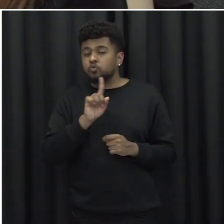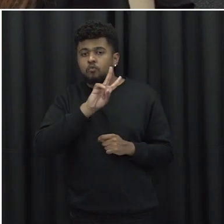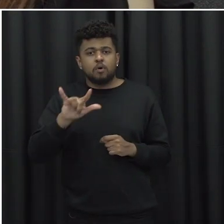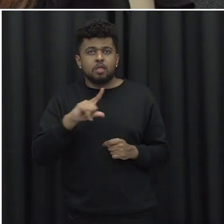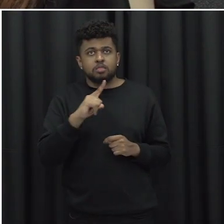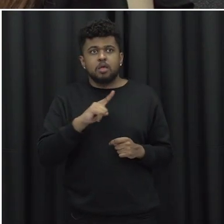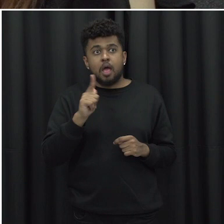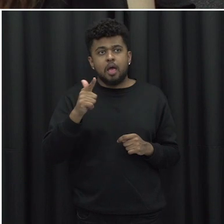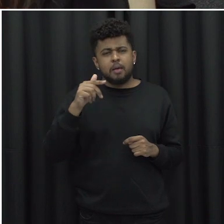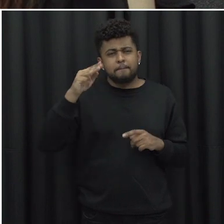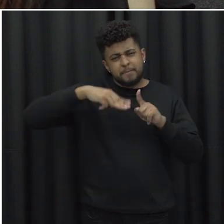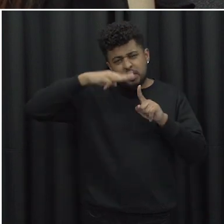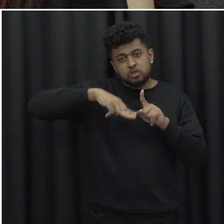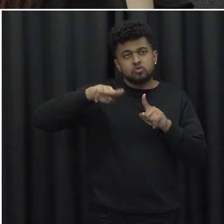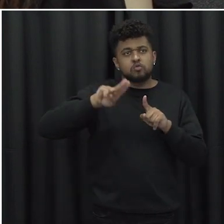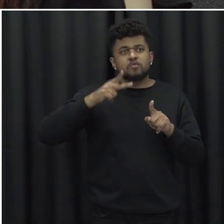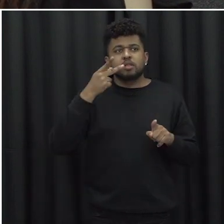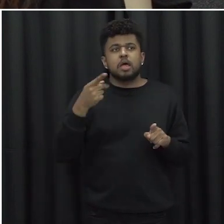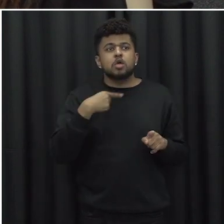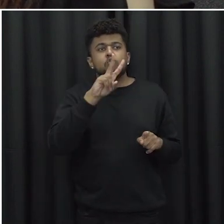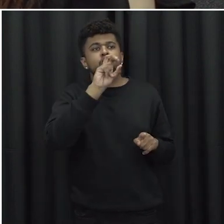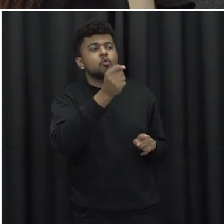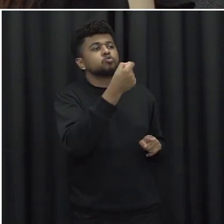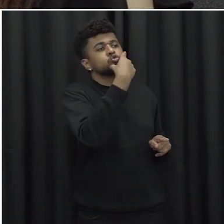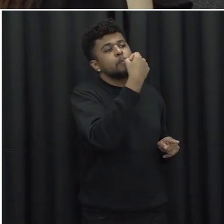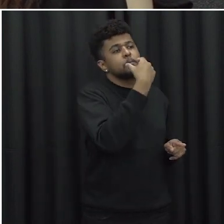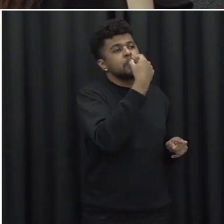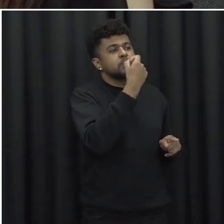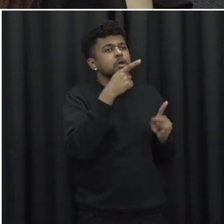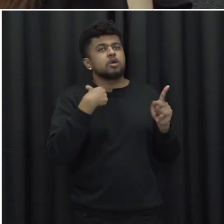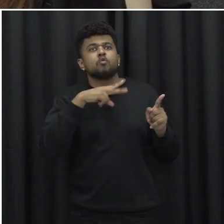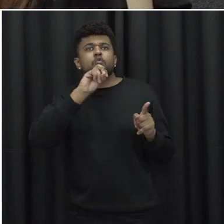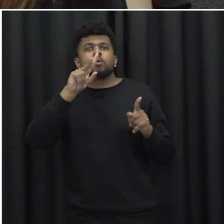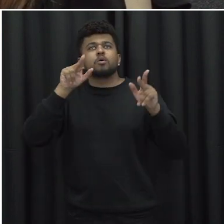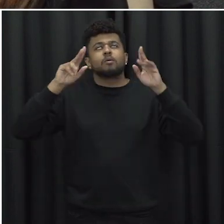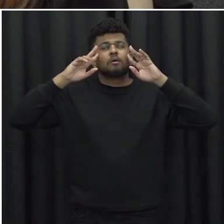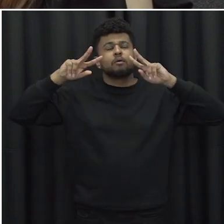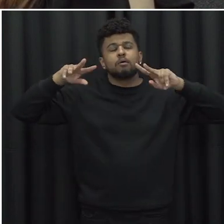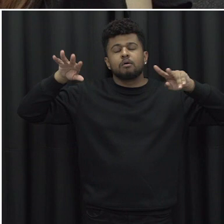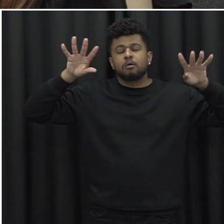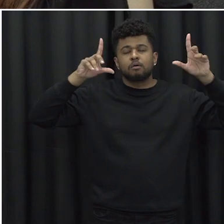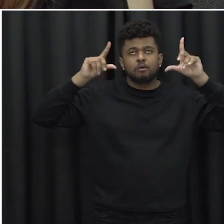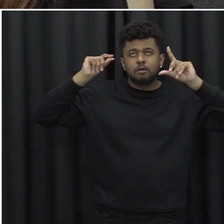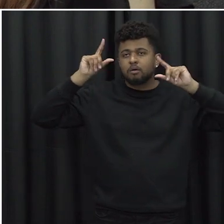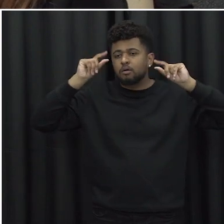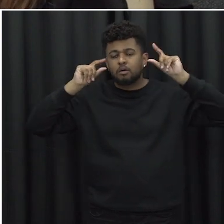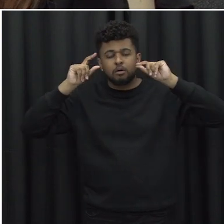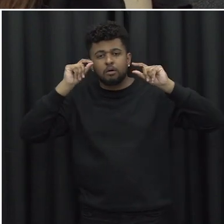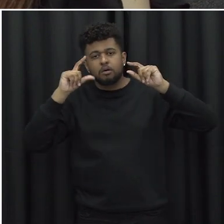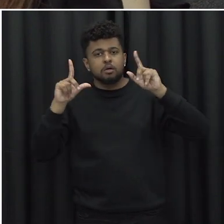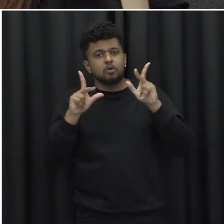no cigarro. Então, não vai ter, é um dos mitos também de que tem, vou tomar medicação, vou ter o mesmo barato,